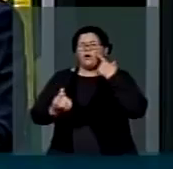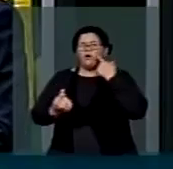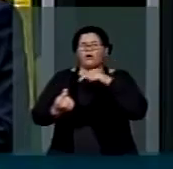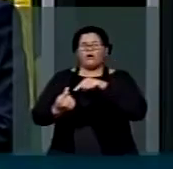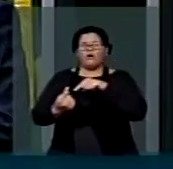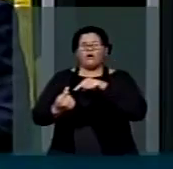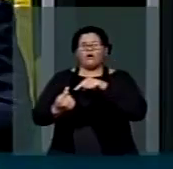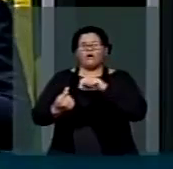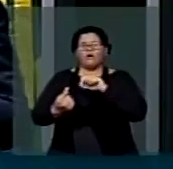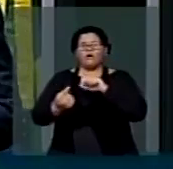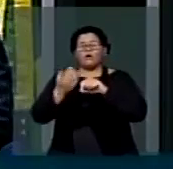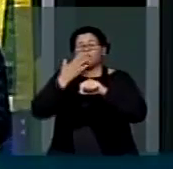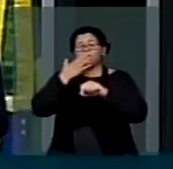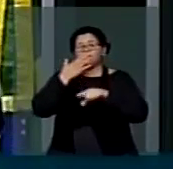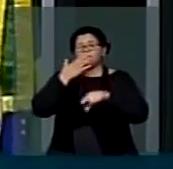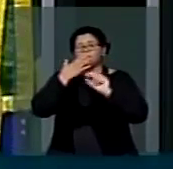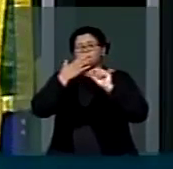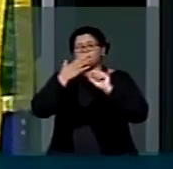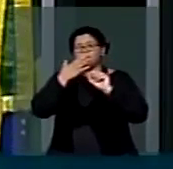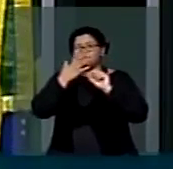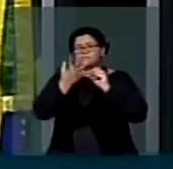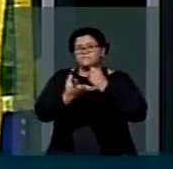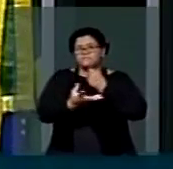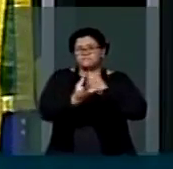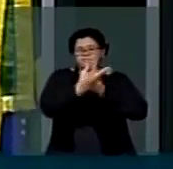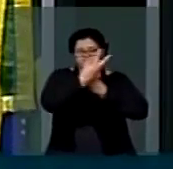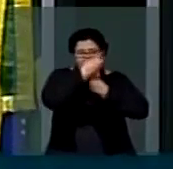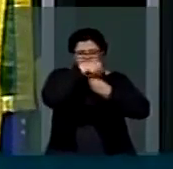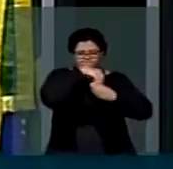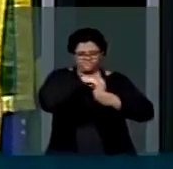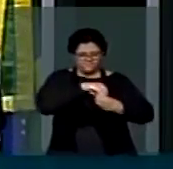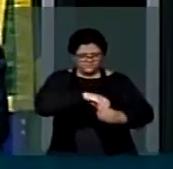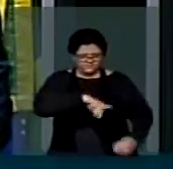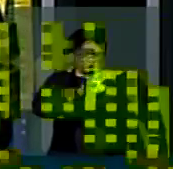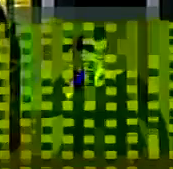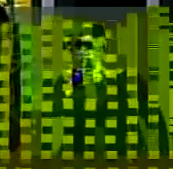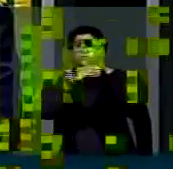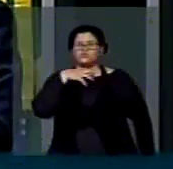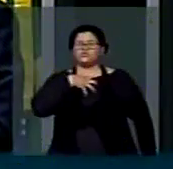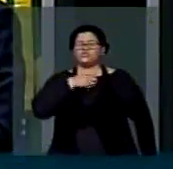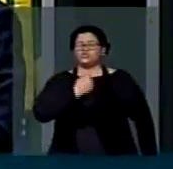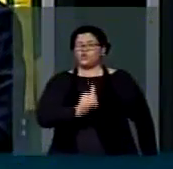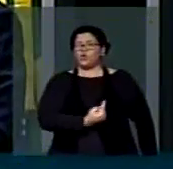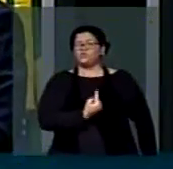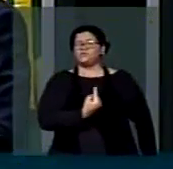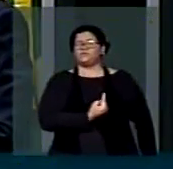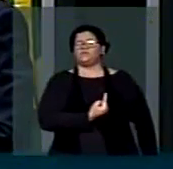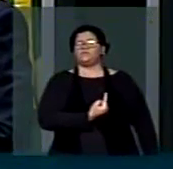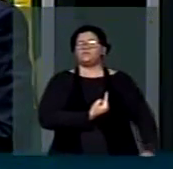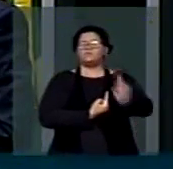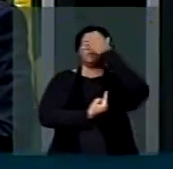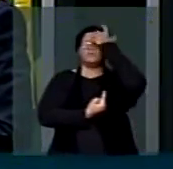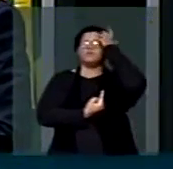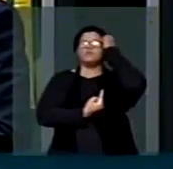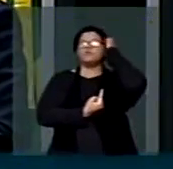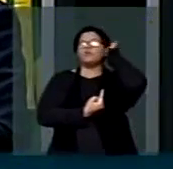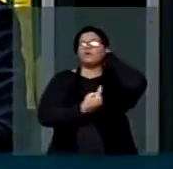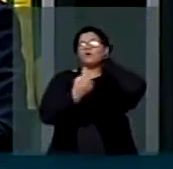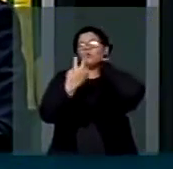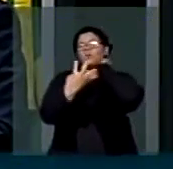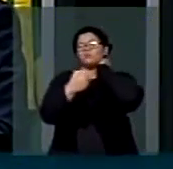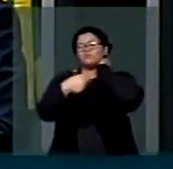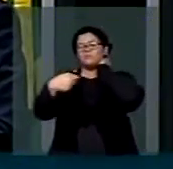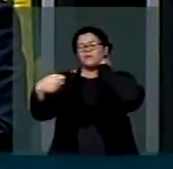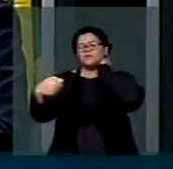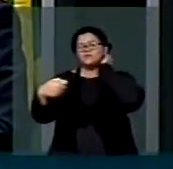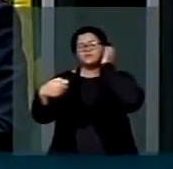Ela preferiu a reclusão. Ela permaneceu, deputada Rosinha, 4